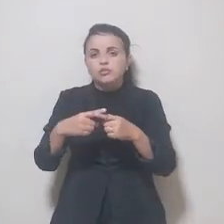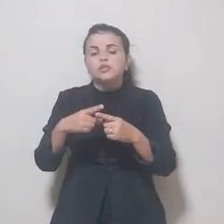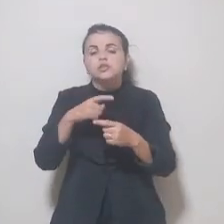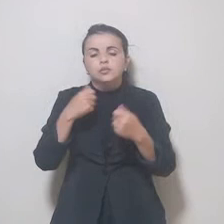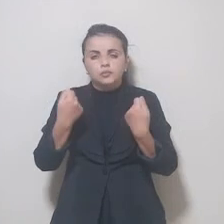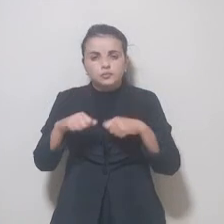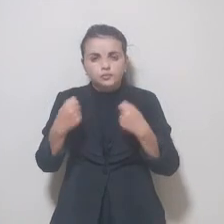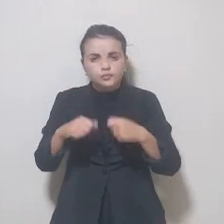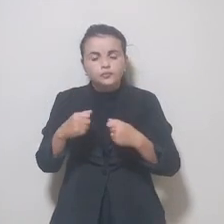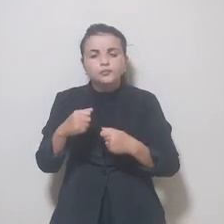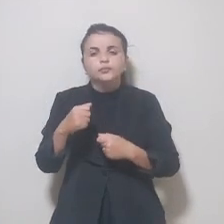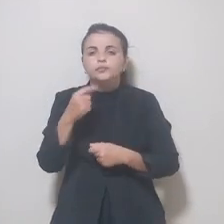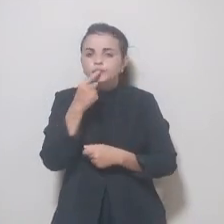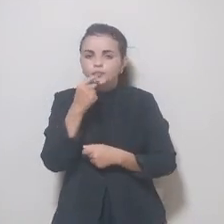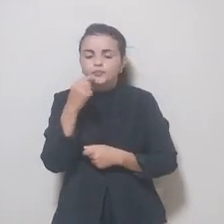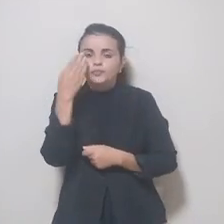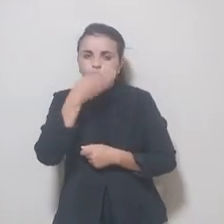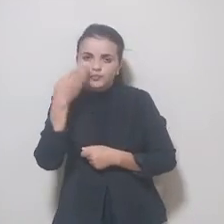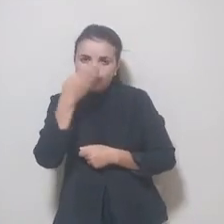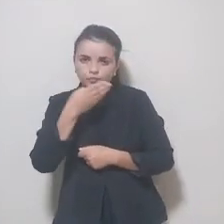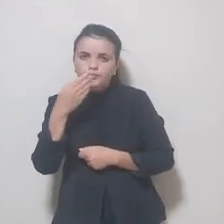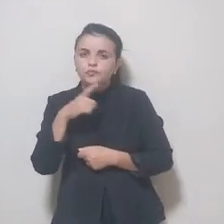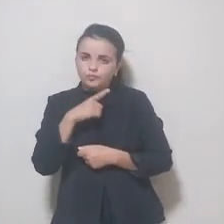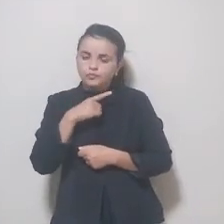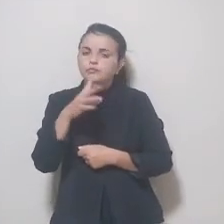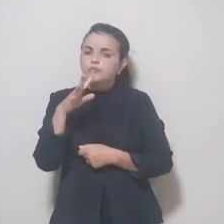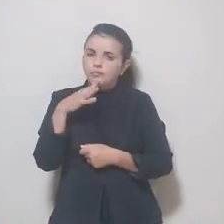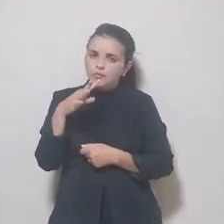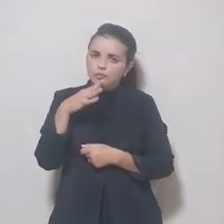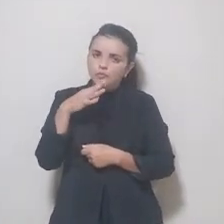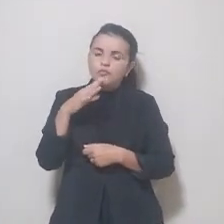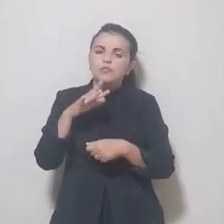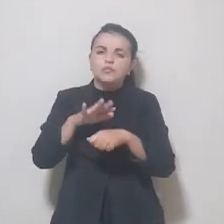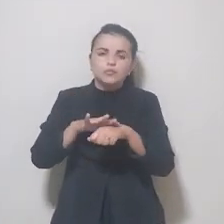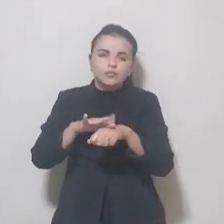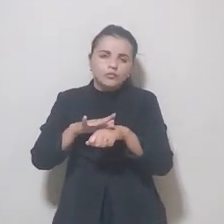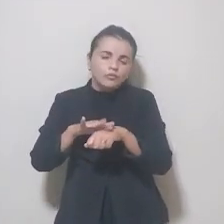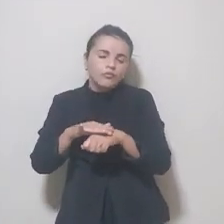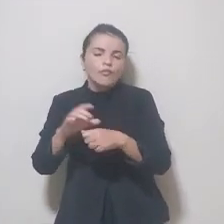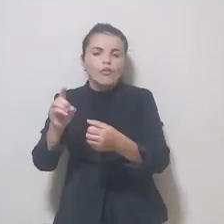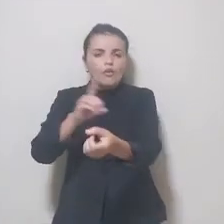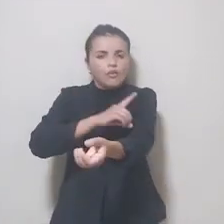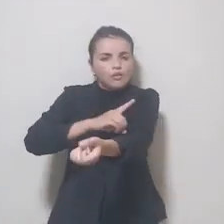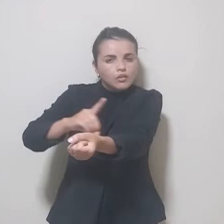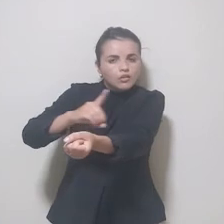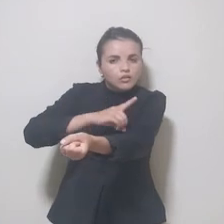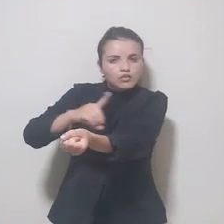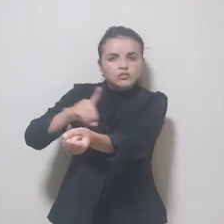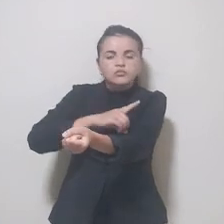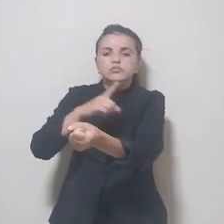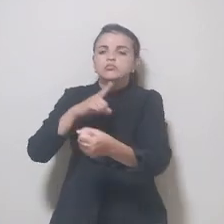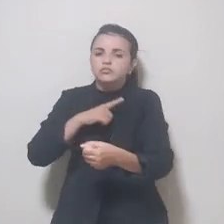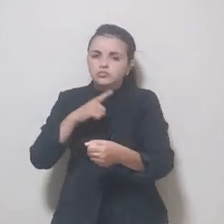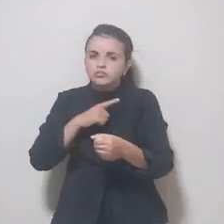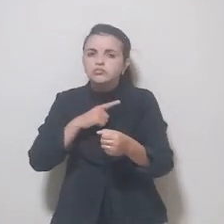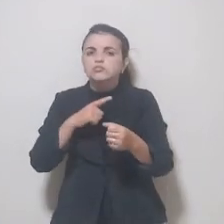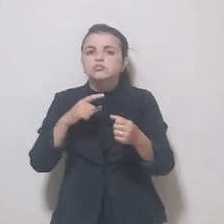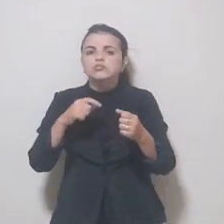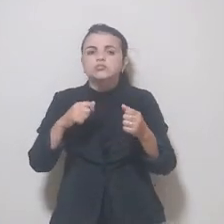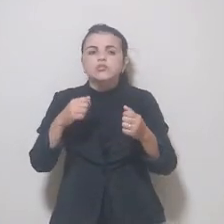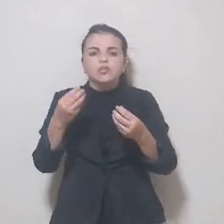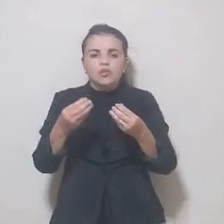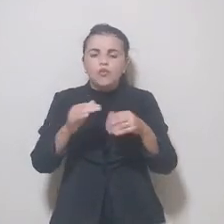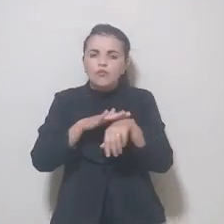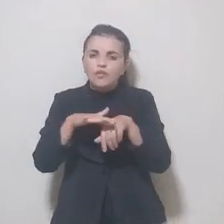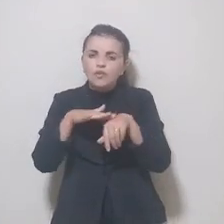a insulina, certo? Então, se vocês conhecem alguém que tem diabetes, comentem com elas para ver se elas sabem por que elas tomam a insulina, e se não sabem,